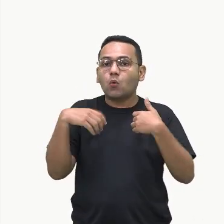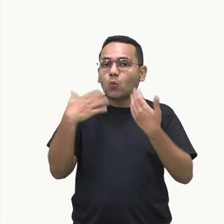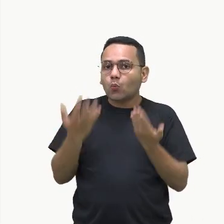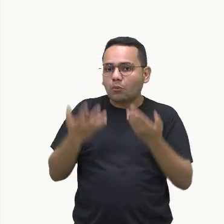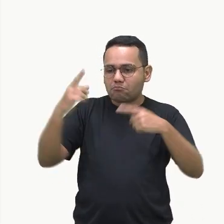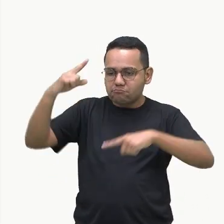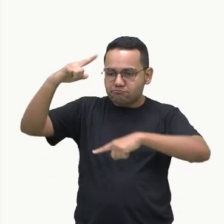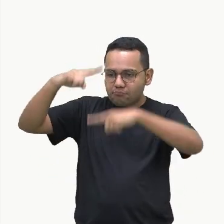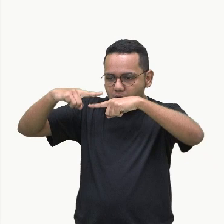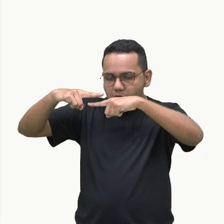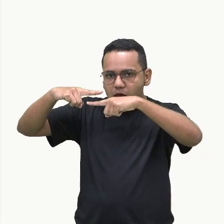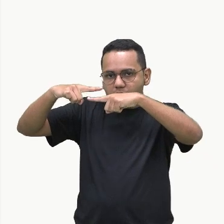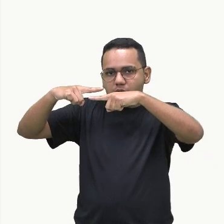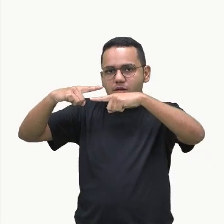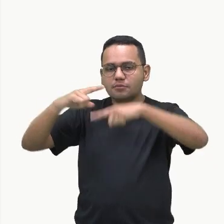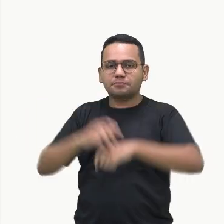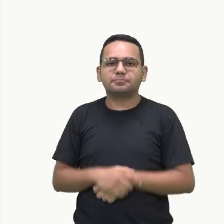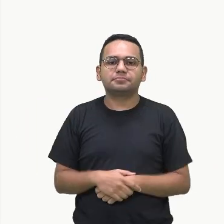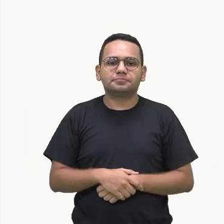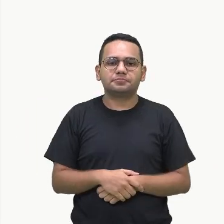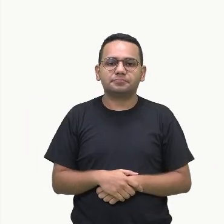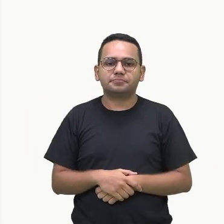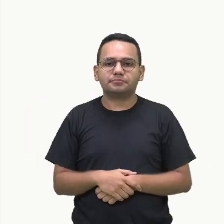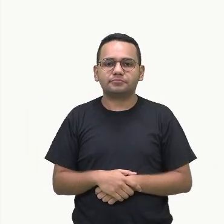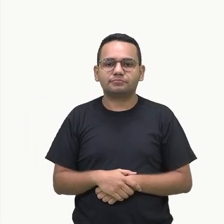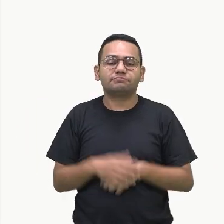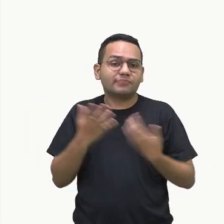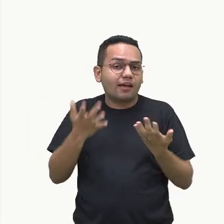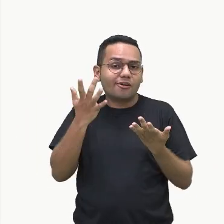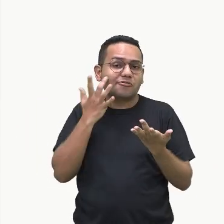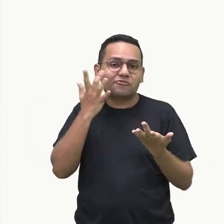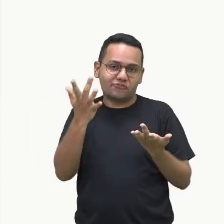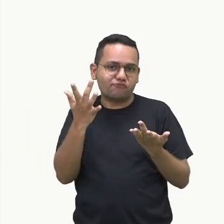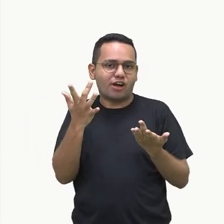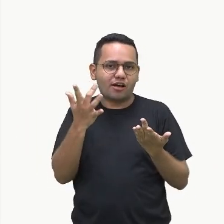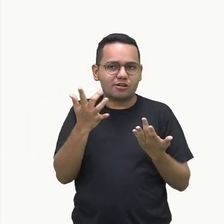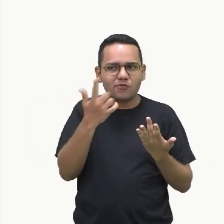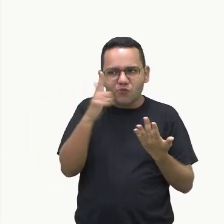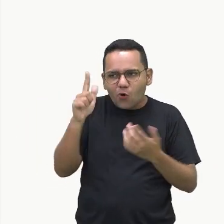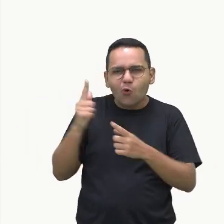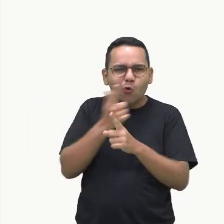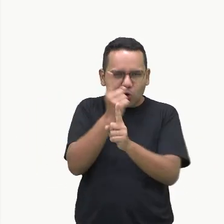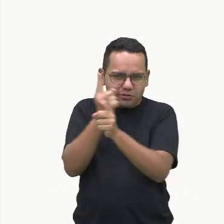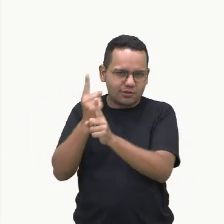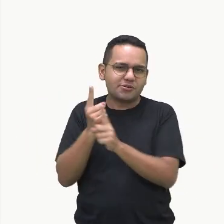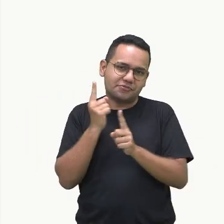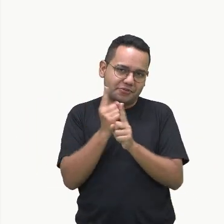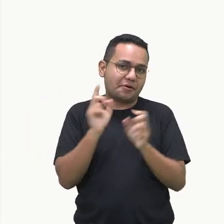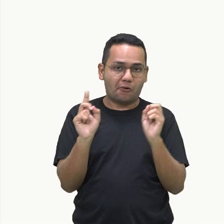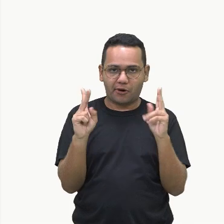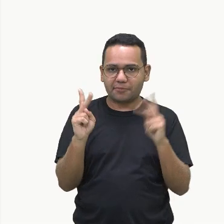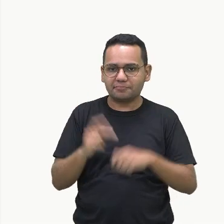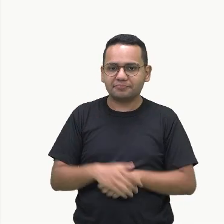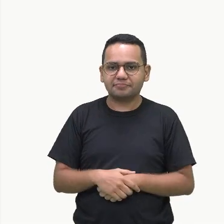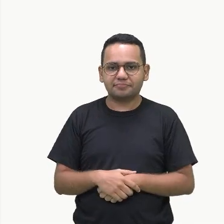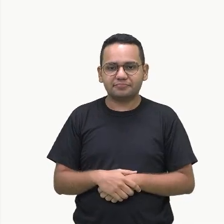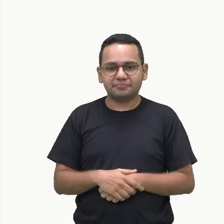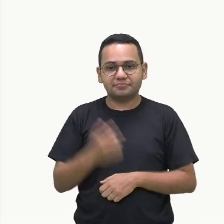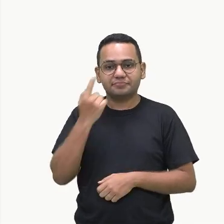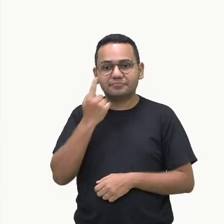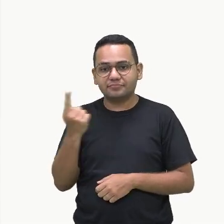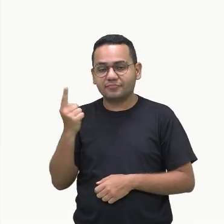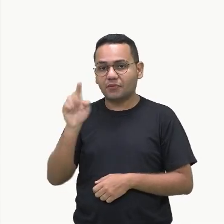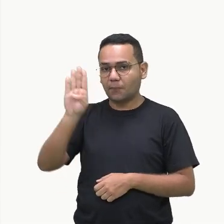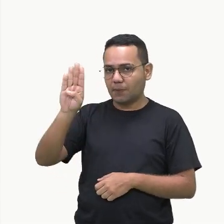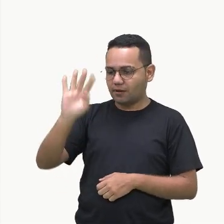Então, fica fácil, a partir de agora, você identificar quais são os outros ângulos correspondentes que aparecem aí. O B